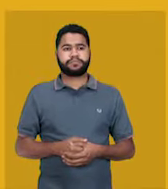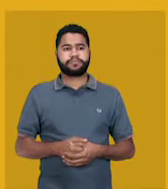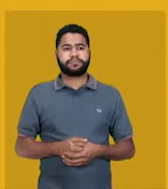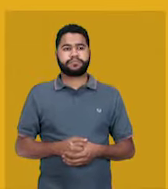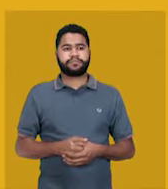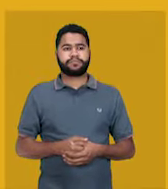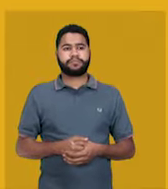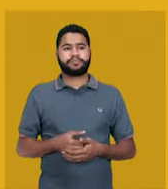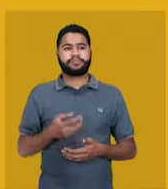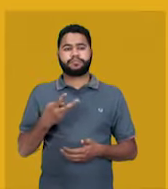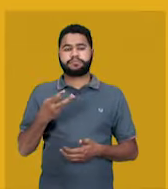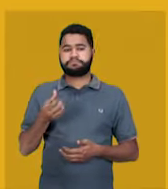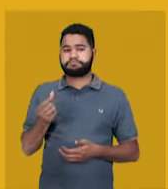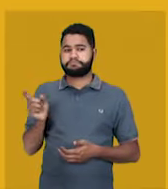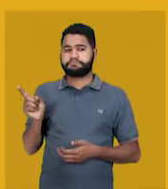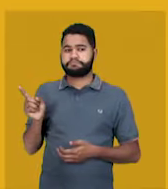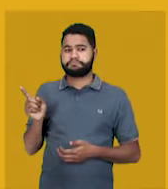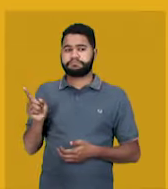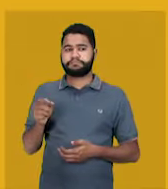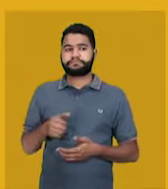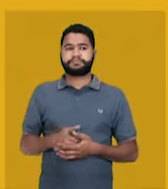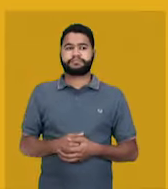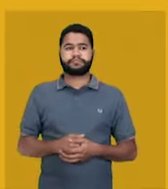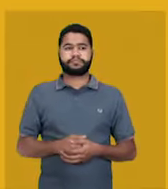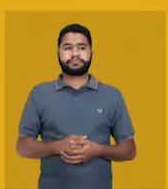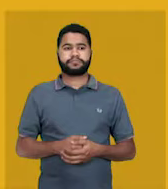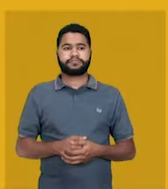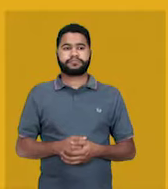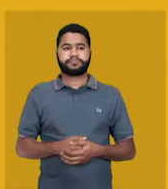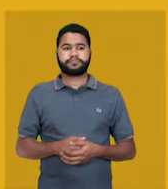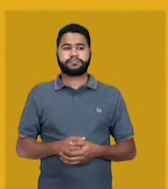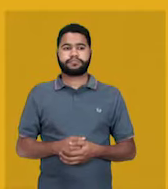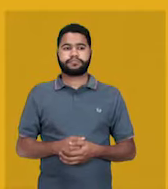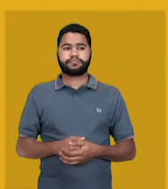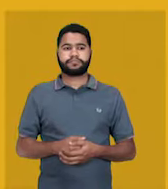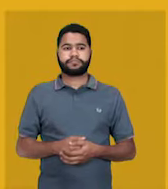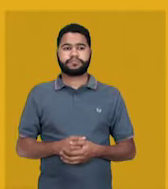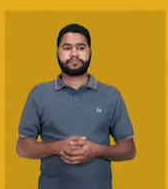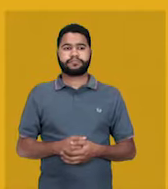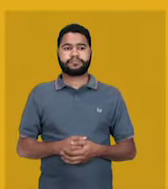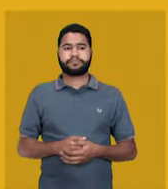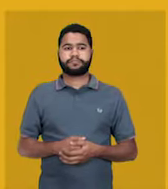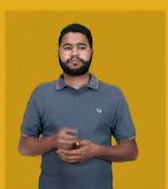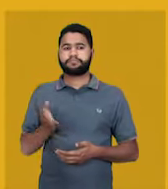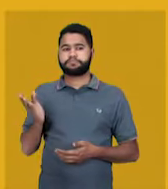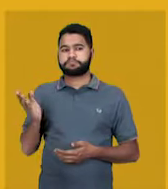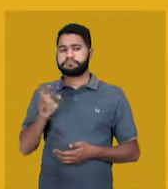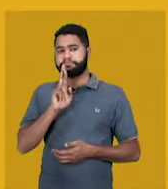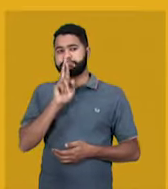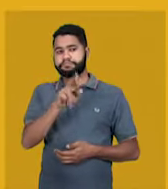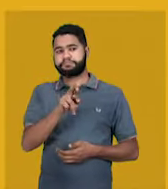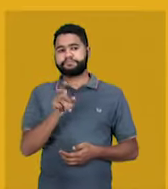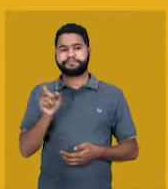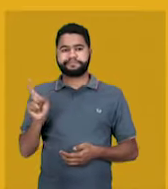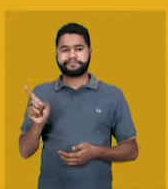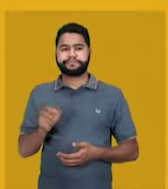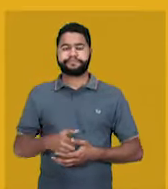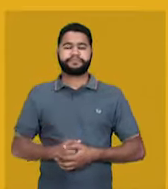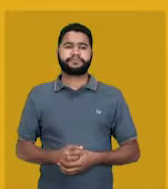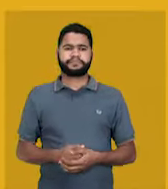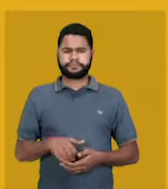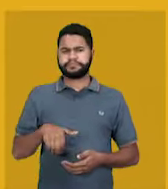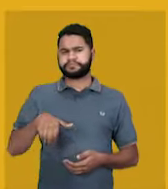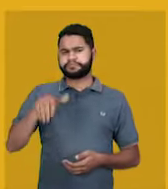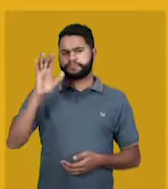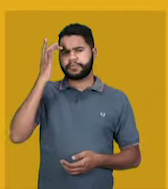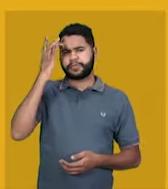dá 36. Então, 1 vezes π dá π sobre 36. Mais